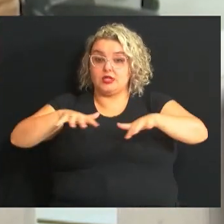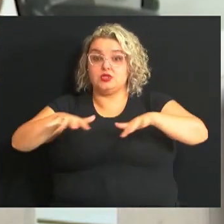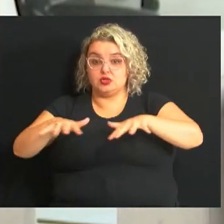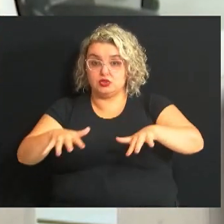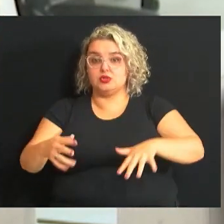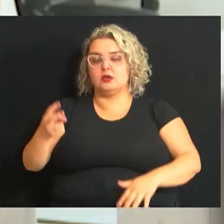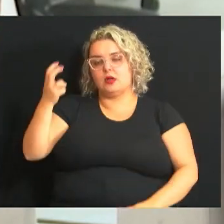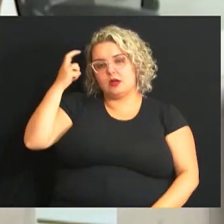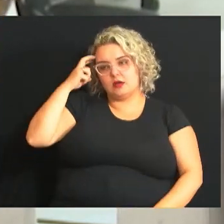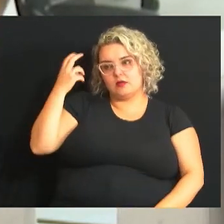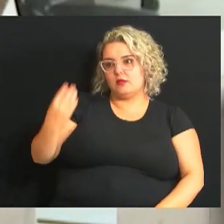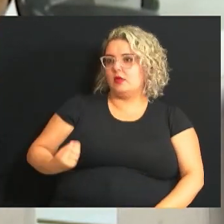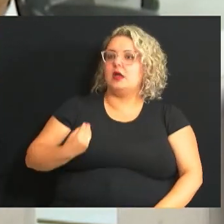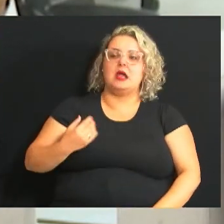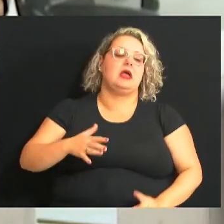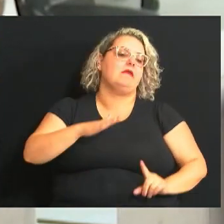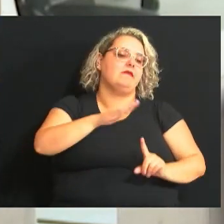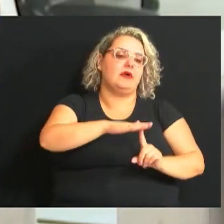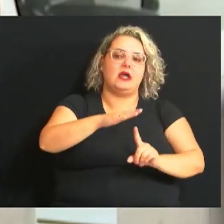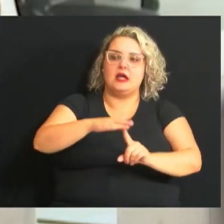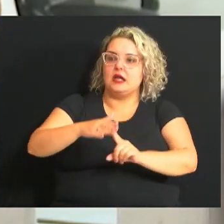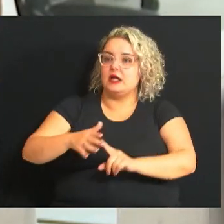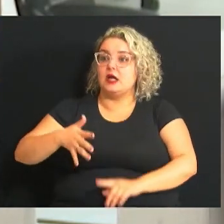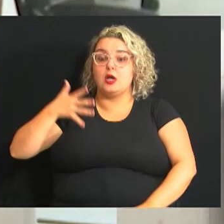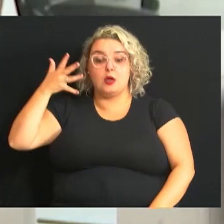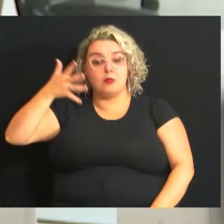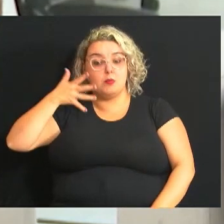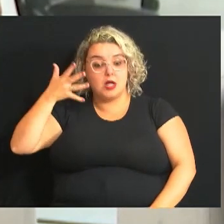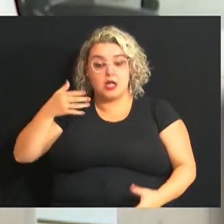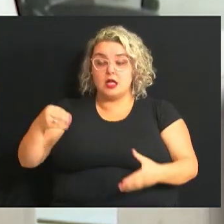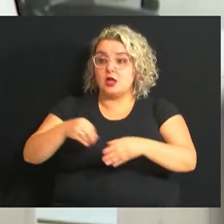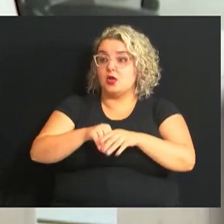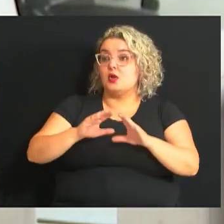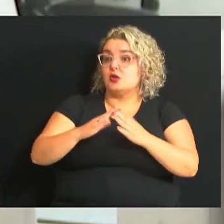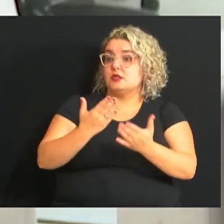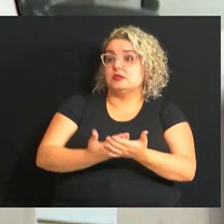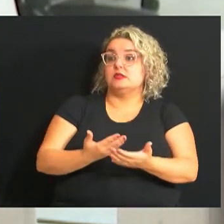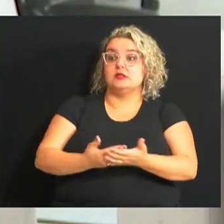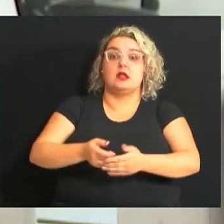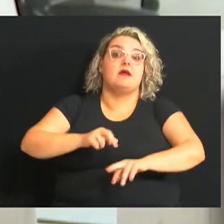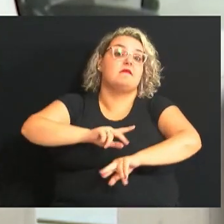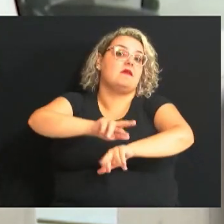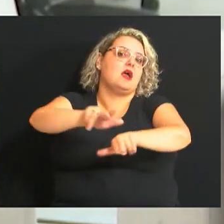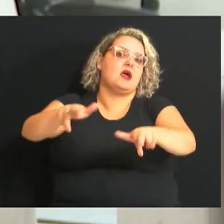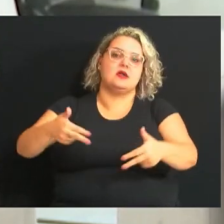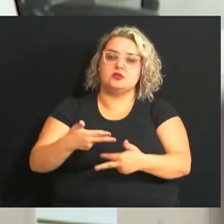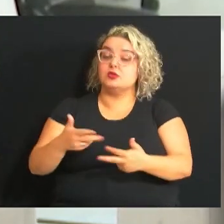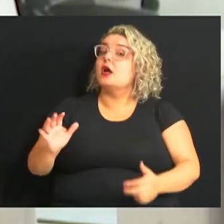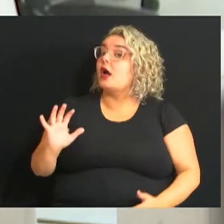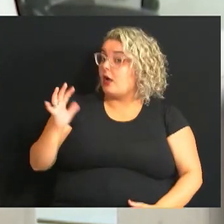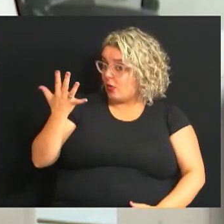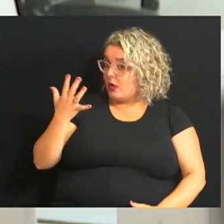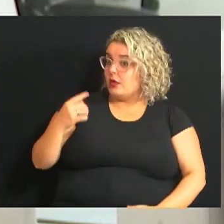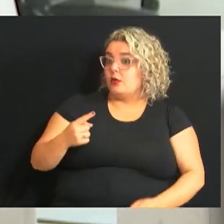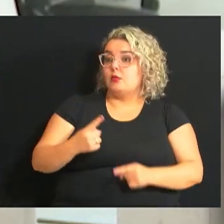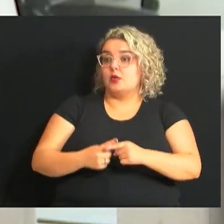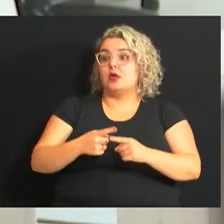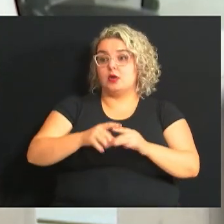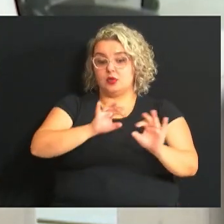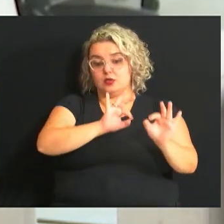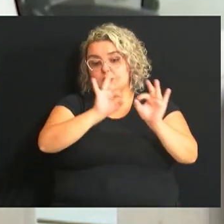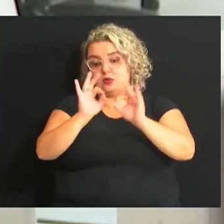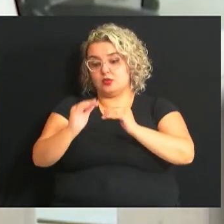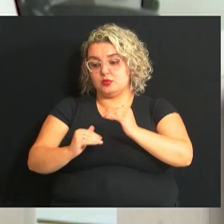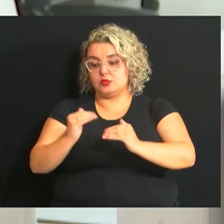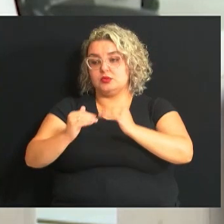Em feira, dando palestras em escolas. Eu sei que várias coisas dessas acontecem porque eu acompanho aí o desempenho e o perfil